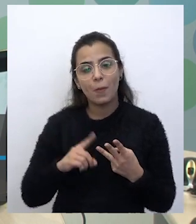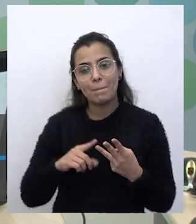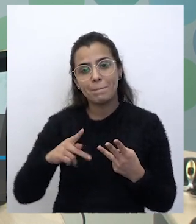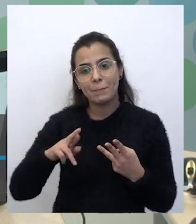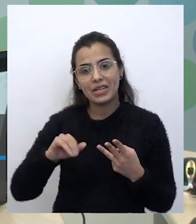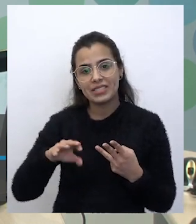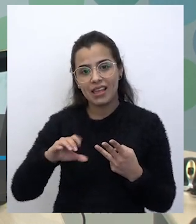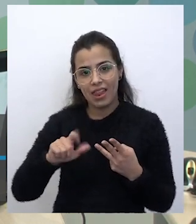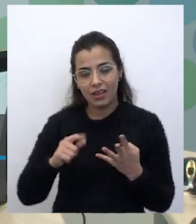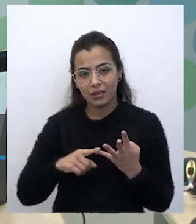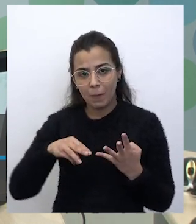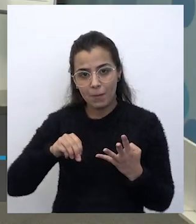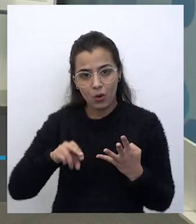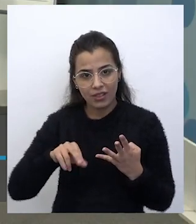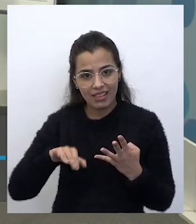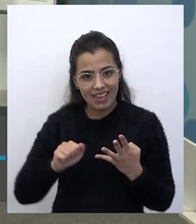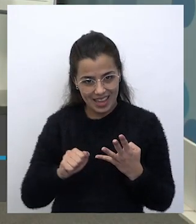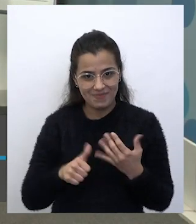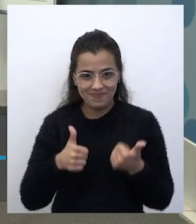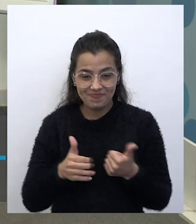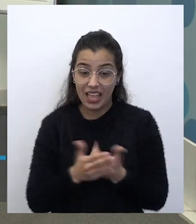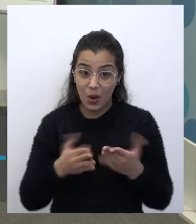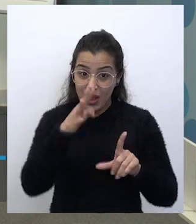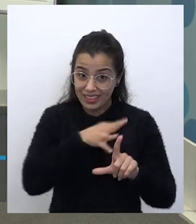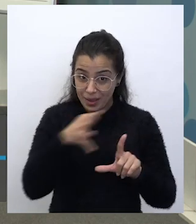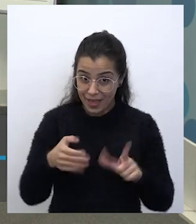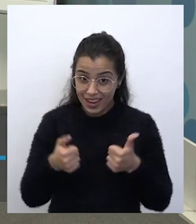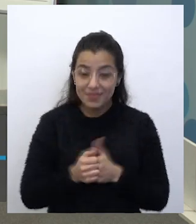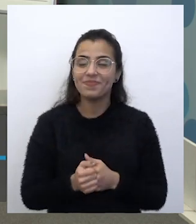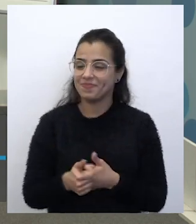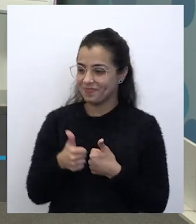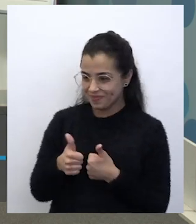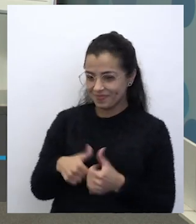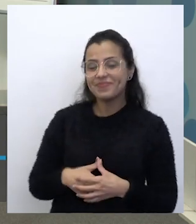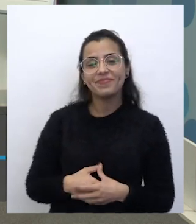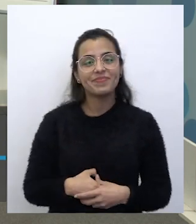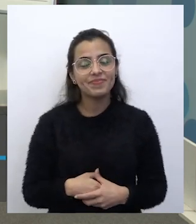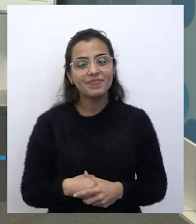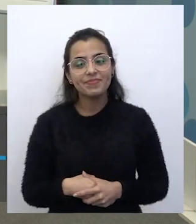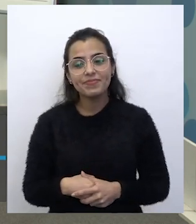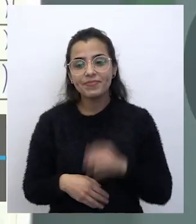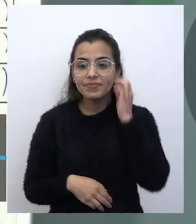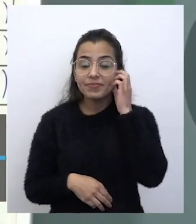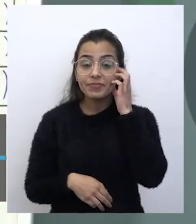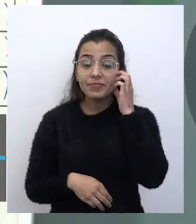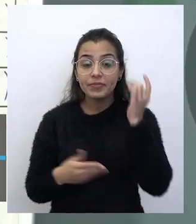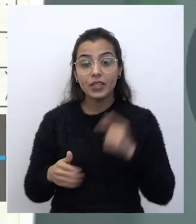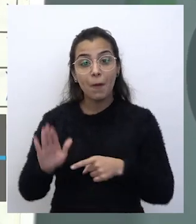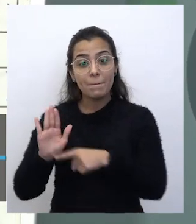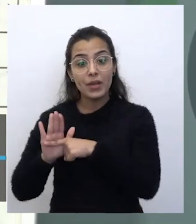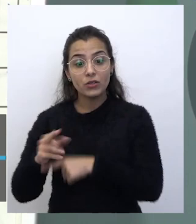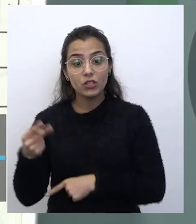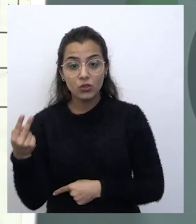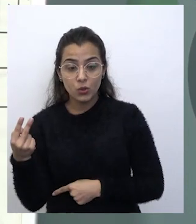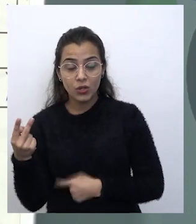Vamos na tabela então, professora? Vamos sim. Então, me acompanhe aqui, por favor. Então, a gente vai substituir o menos 2 no lugar do x. Como é